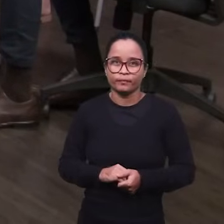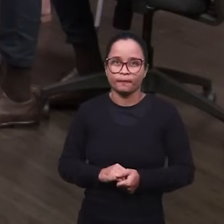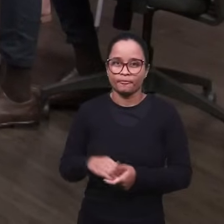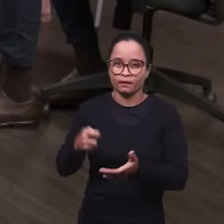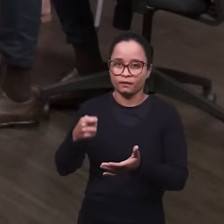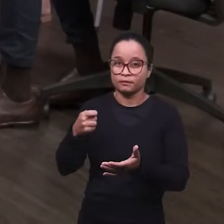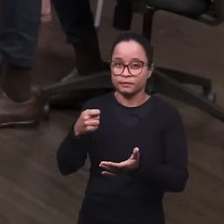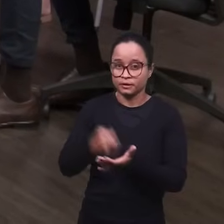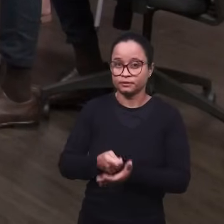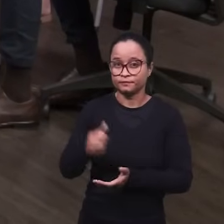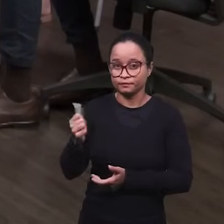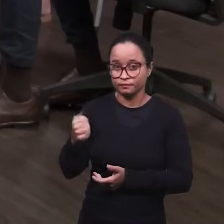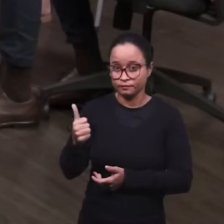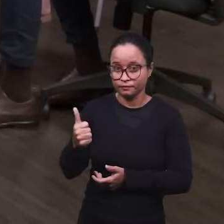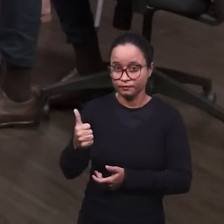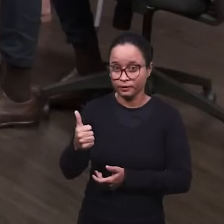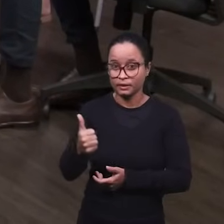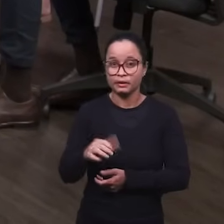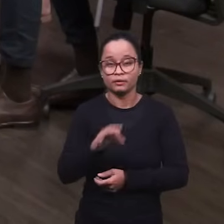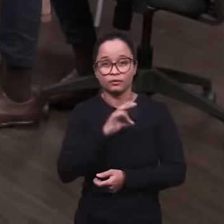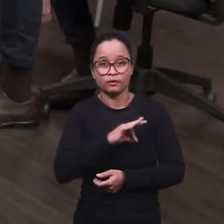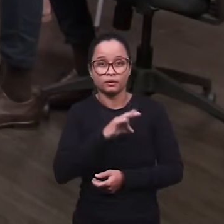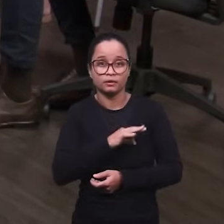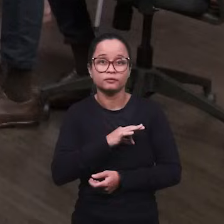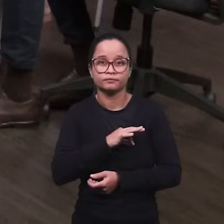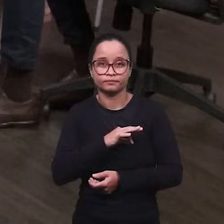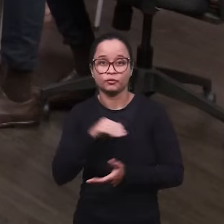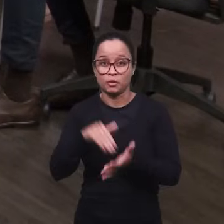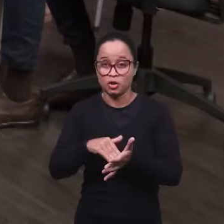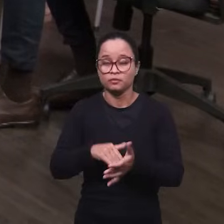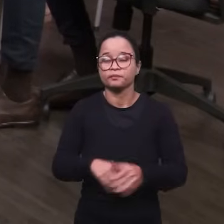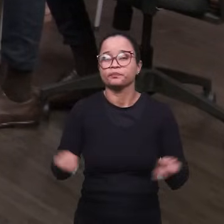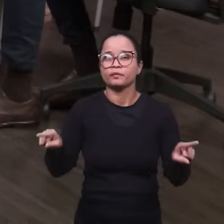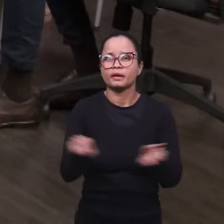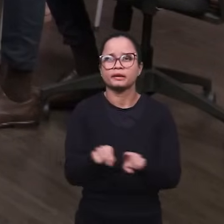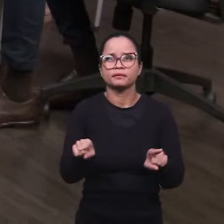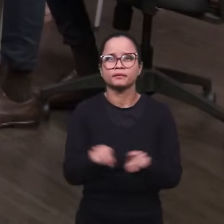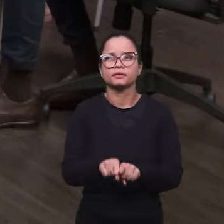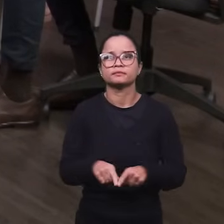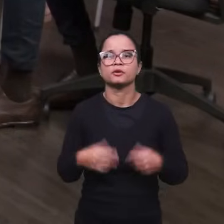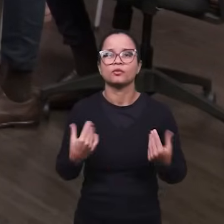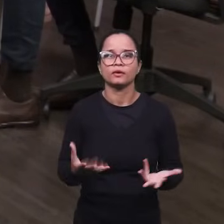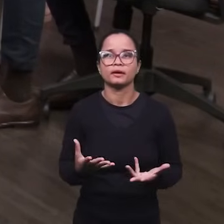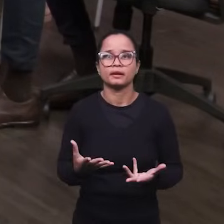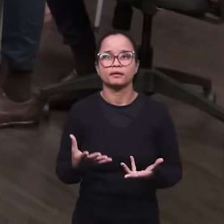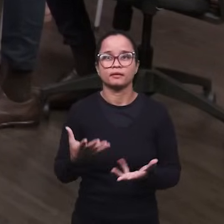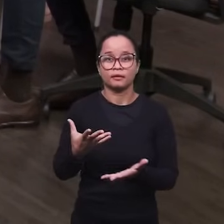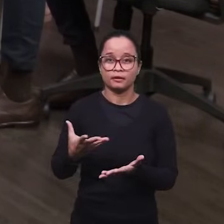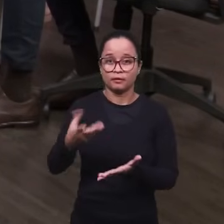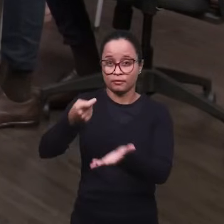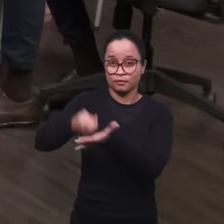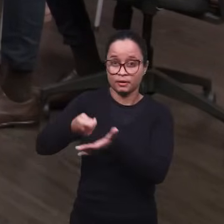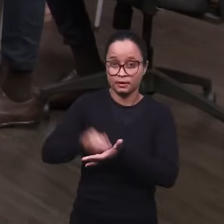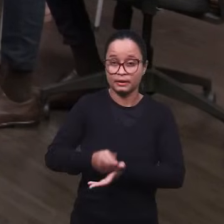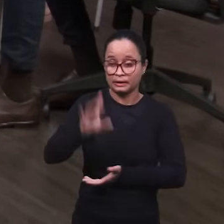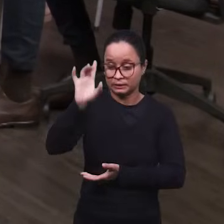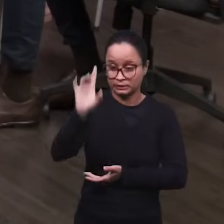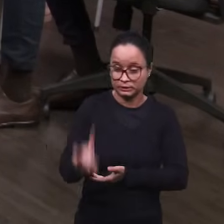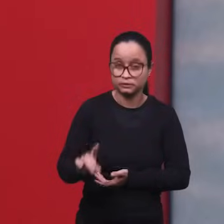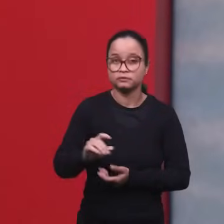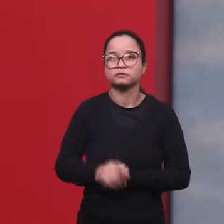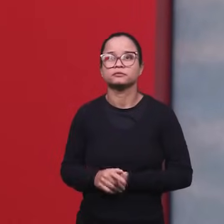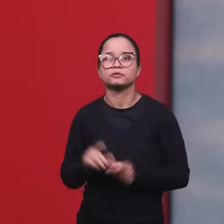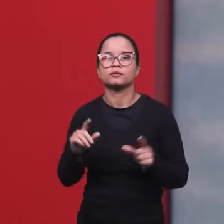em cima de 11%, em cima de um salário mínimo só, 11%. Só que assim, essa contribuição, ela vai te dar direito a